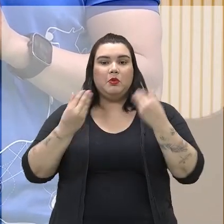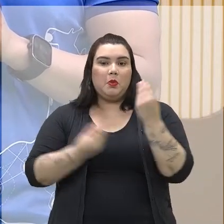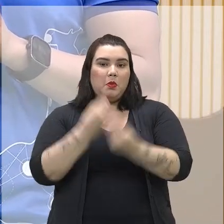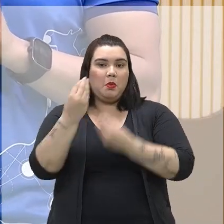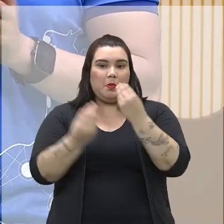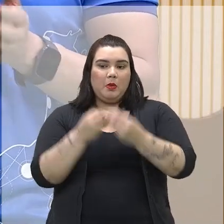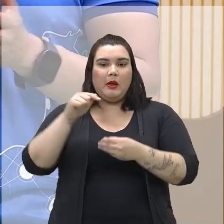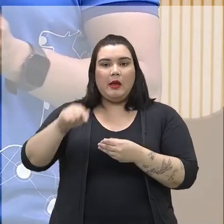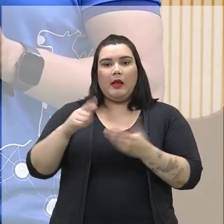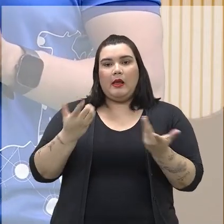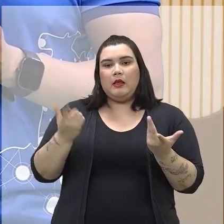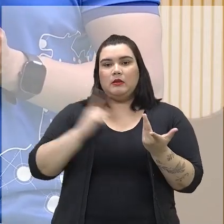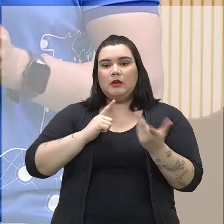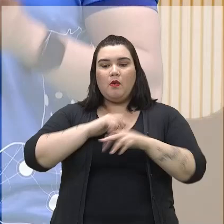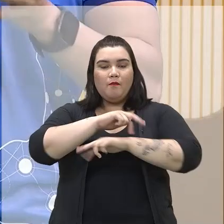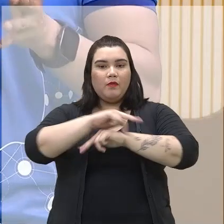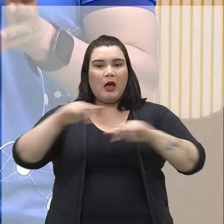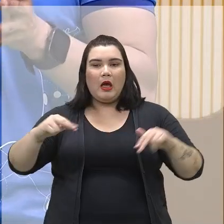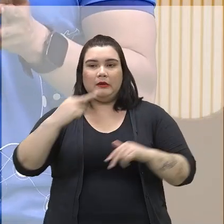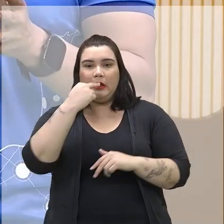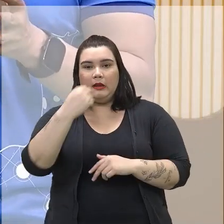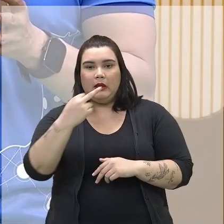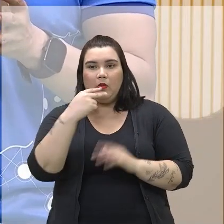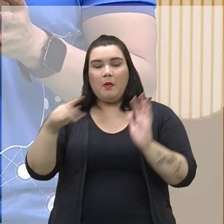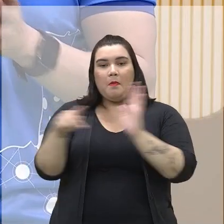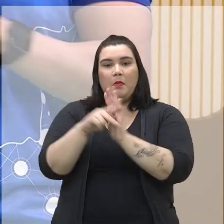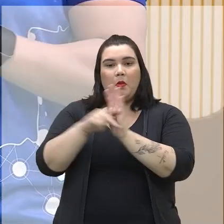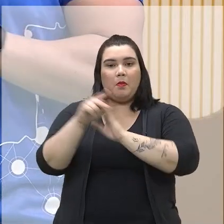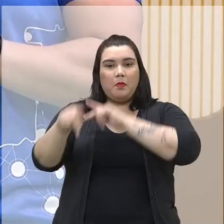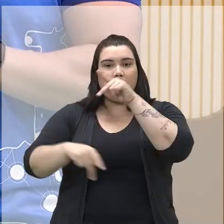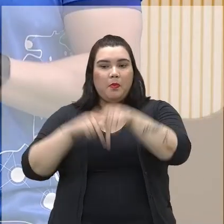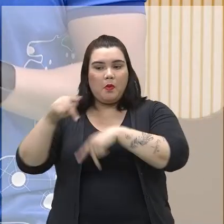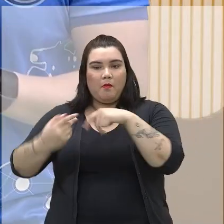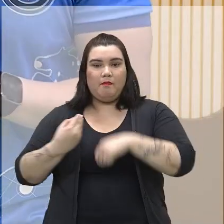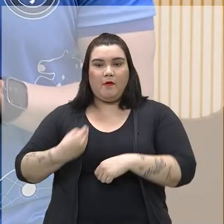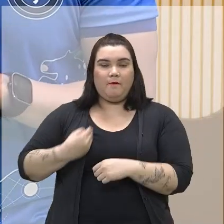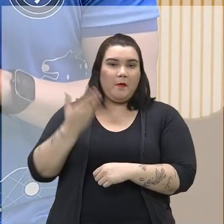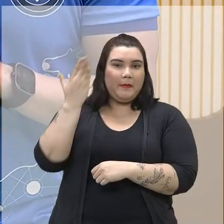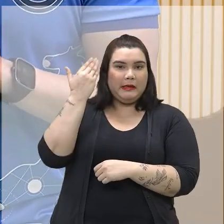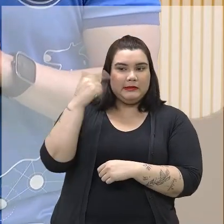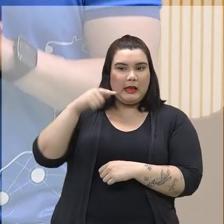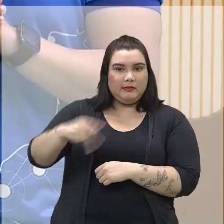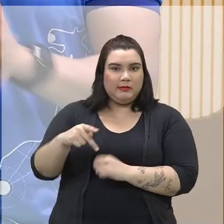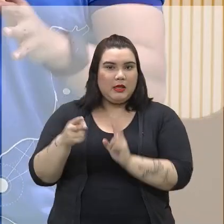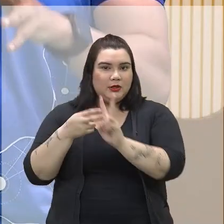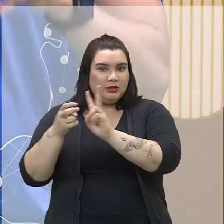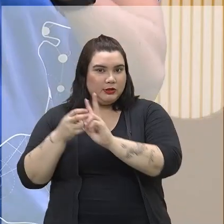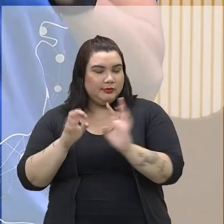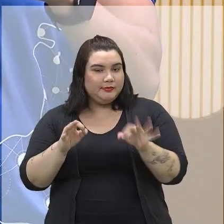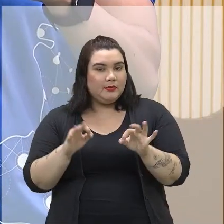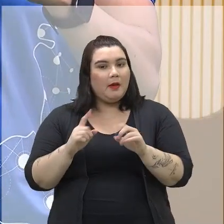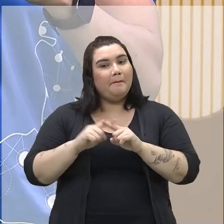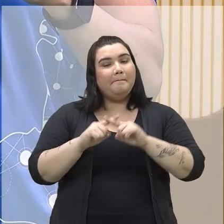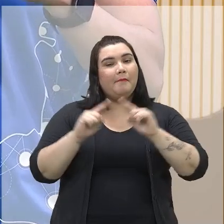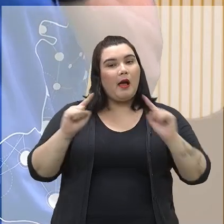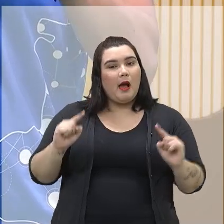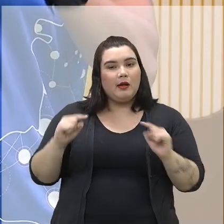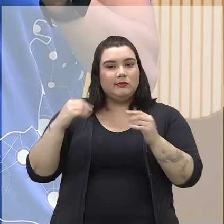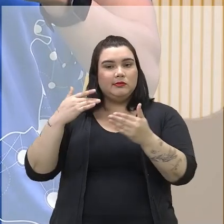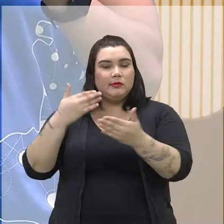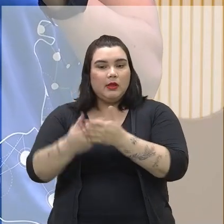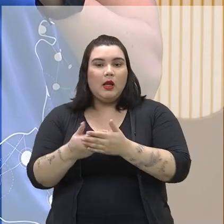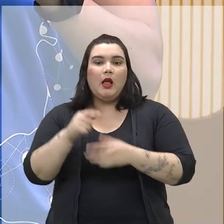a extinção de diversas línguas dos povos nativos que aqui viviam, por exemplo, tá certo? Mas, no final, a